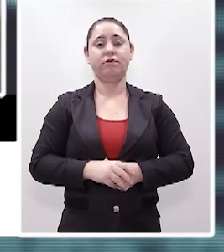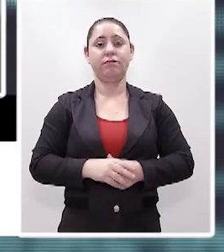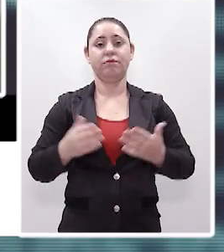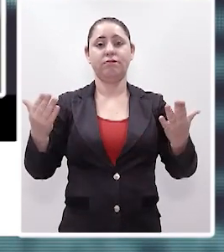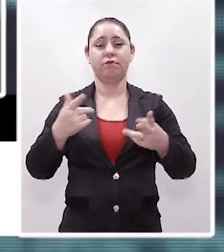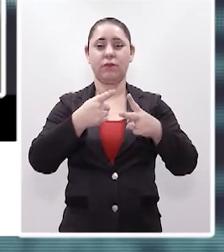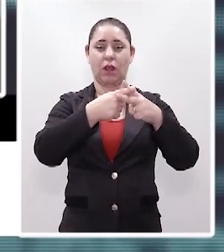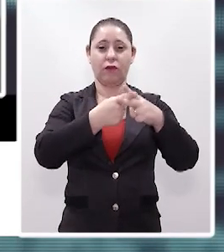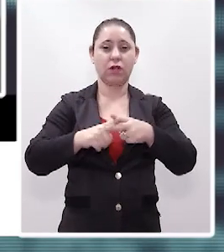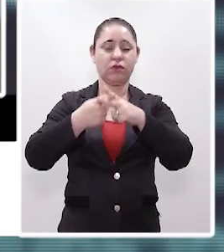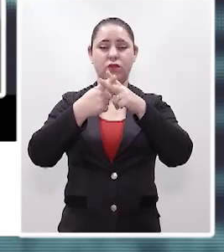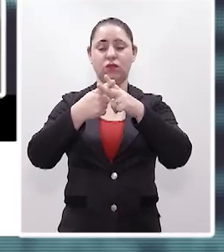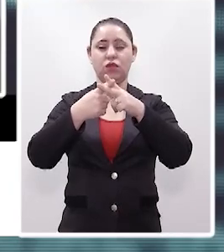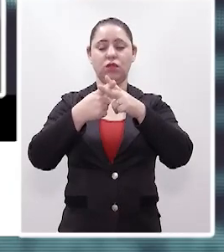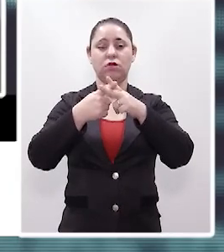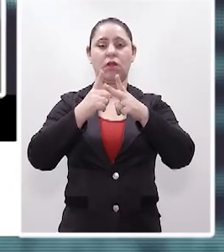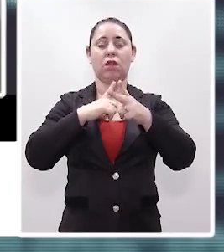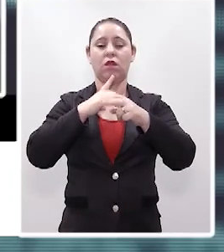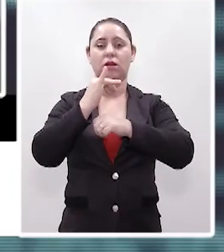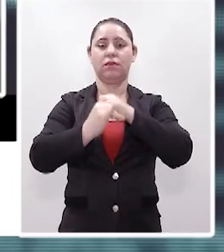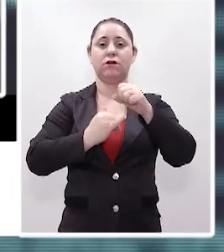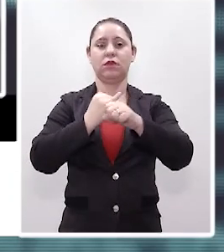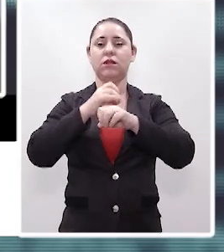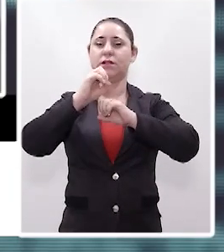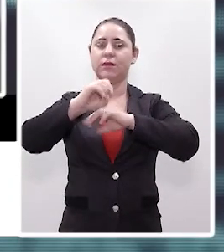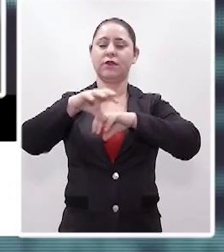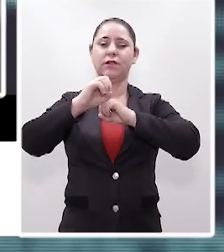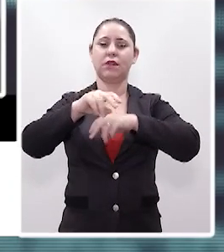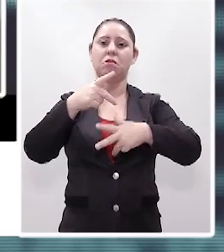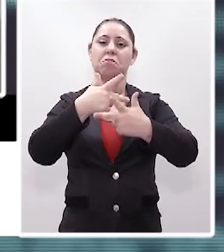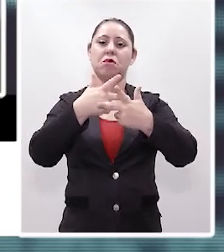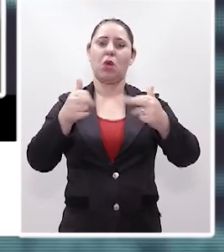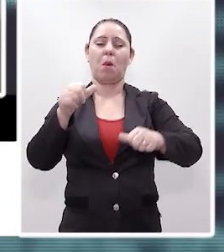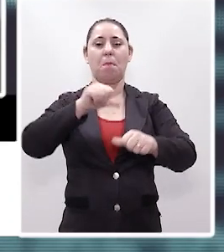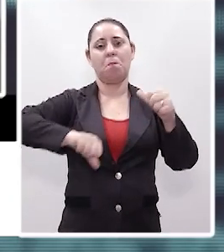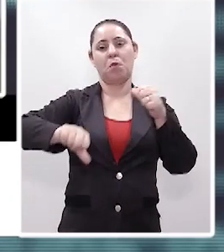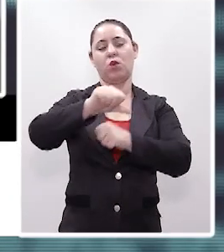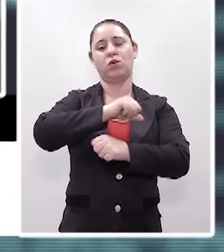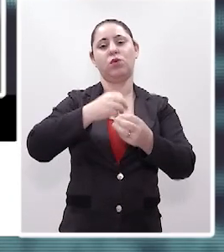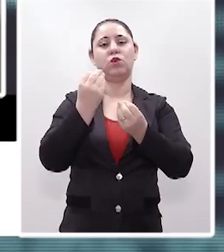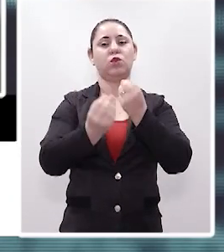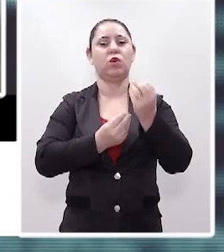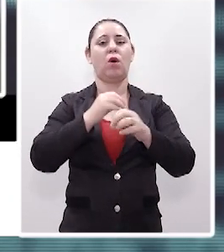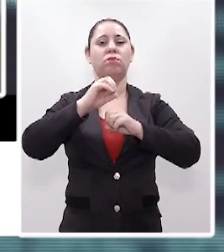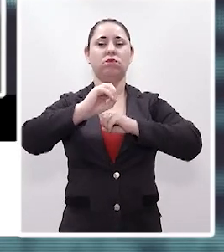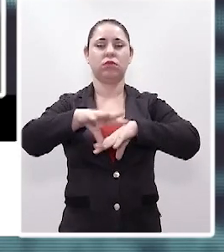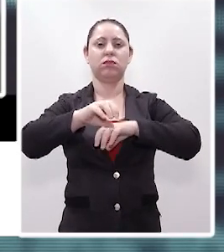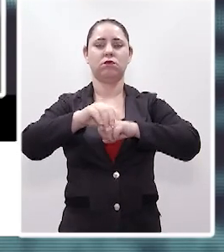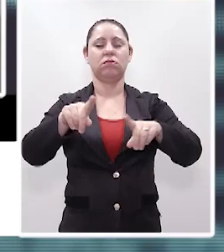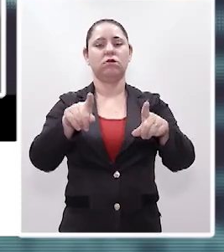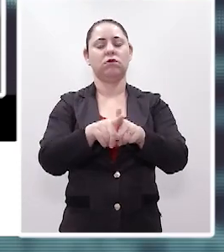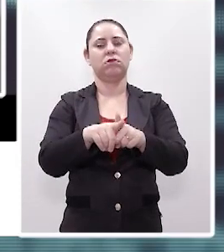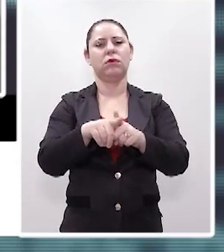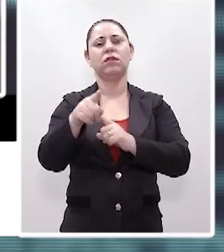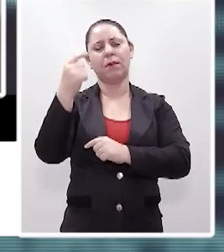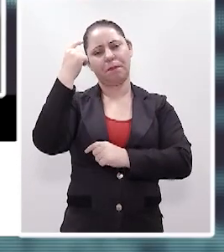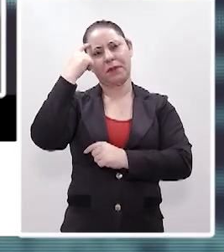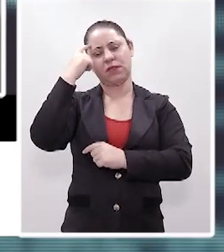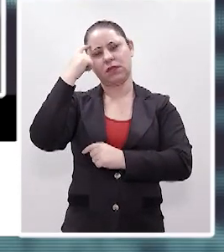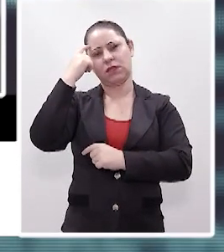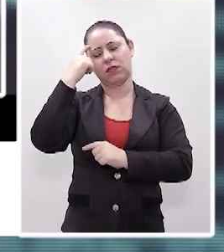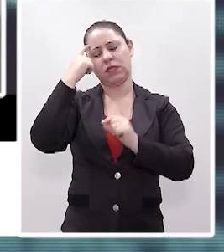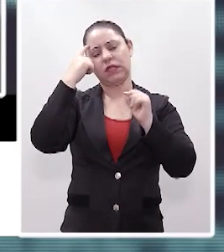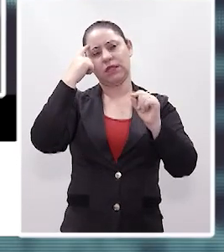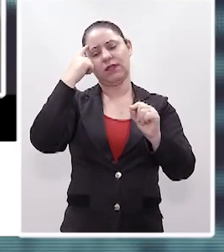vieram aí essas ferramentas multimídia que ensinaram alguma coisa, né? Mudaram um pouquinho a forma de ensinar. Você acha que